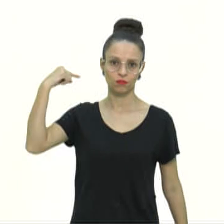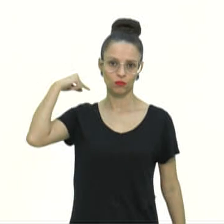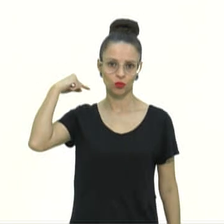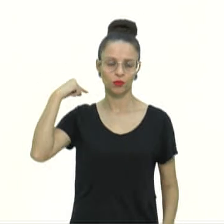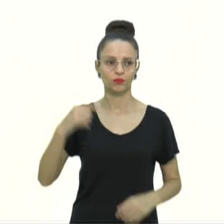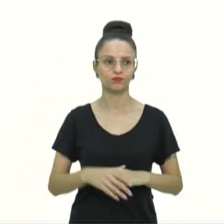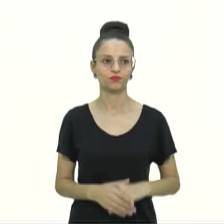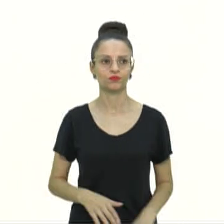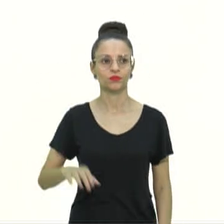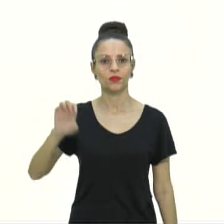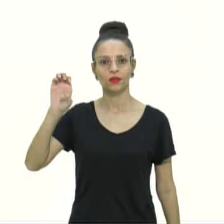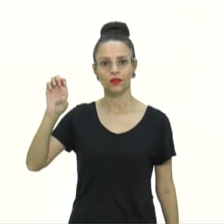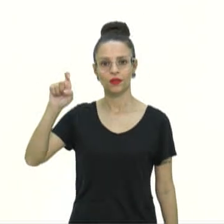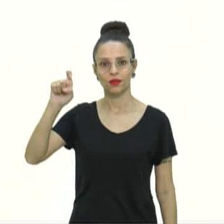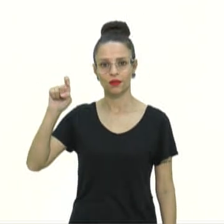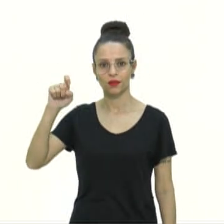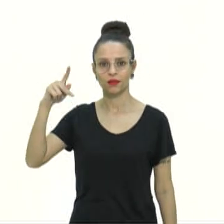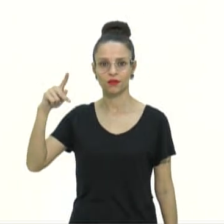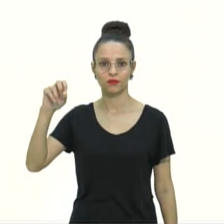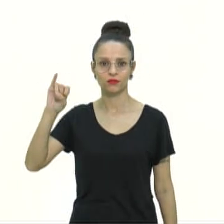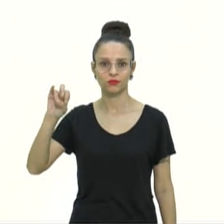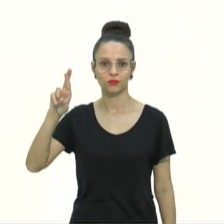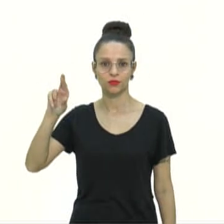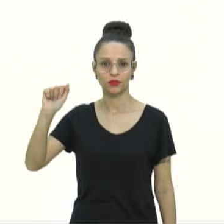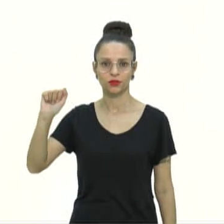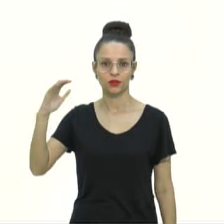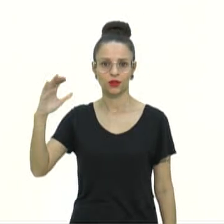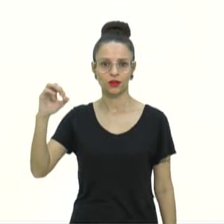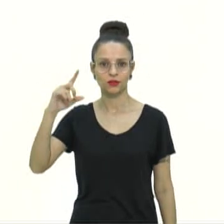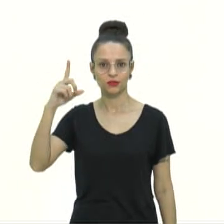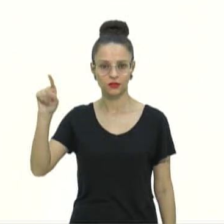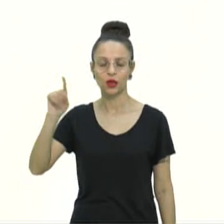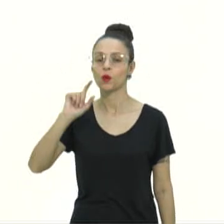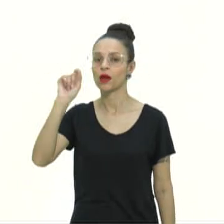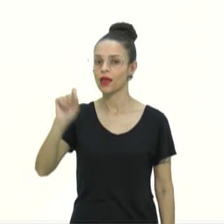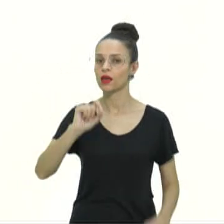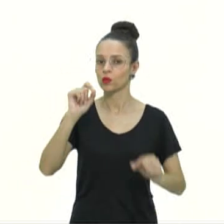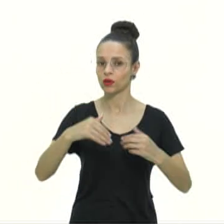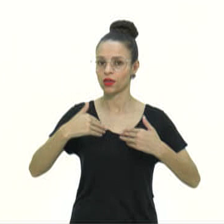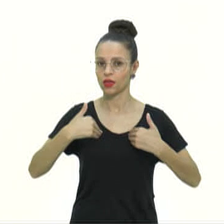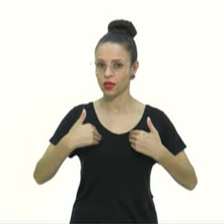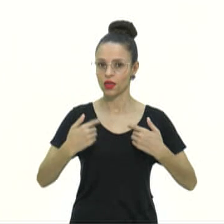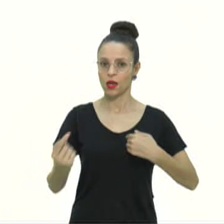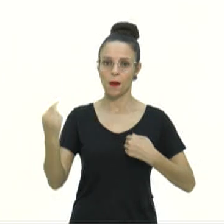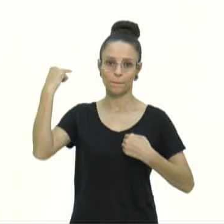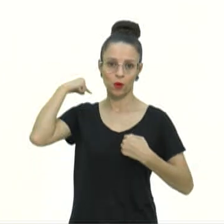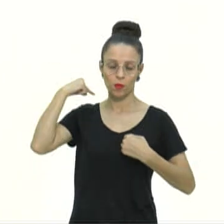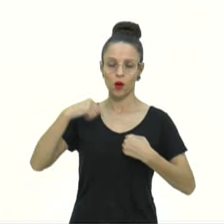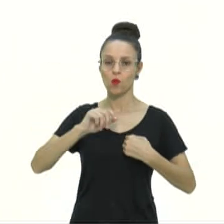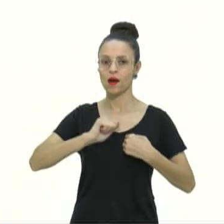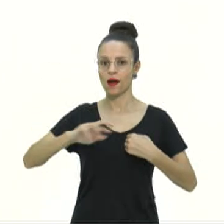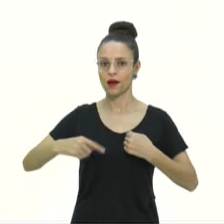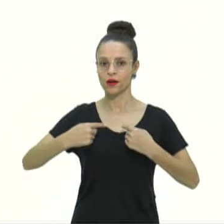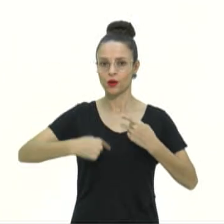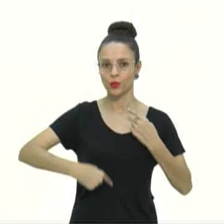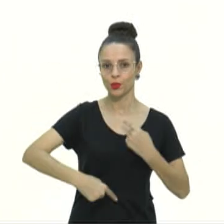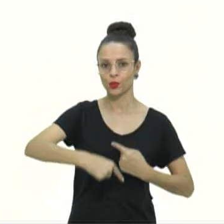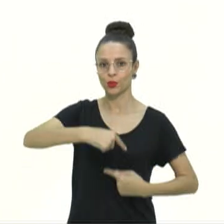a expiração é o ato físico de pôr o ar que existe dentro dos pulmões para fora dele. Também é o que